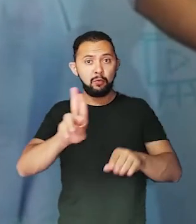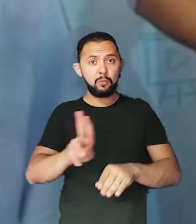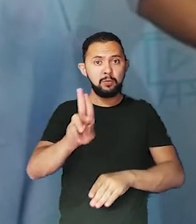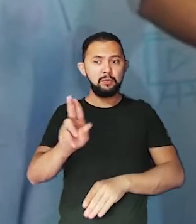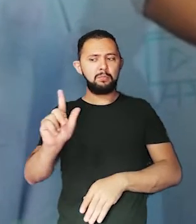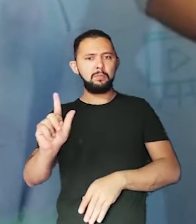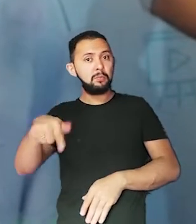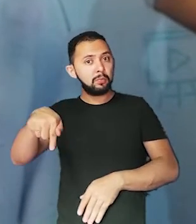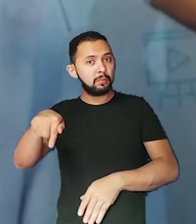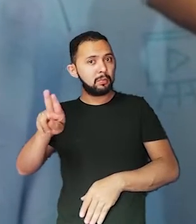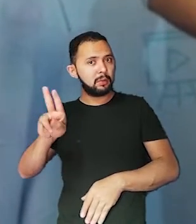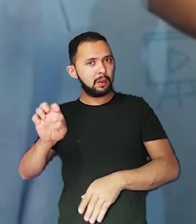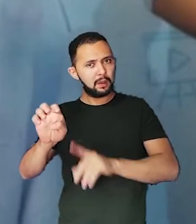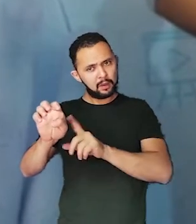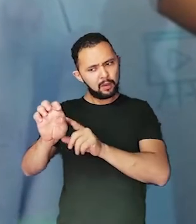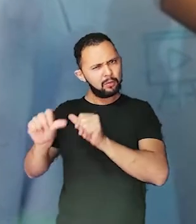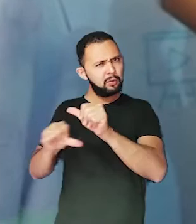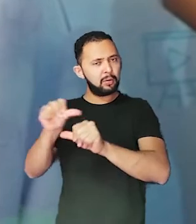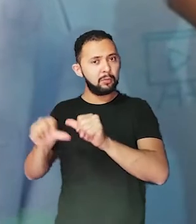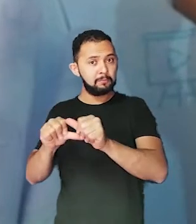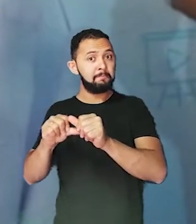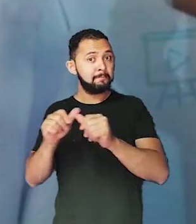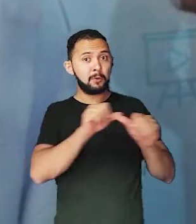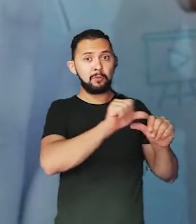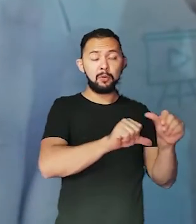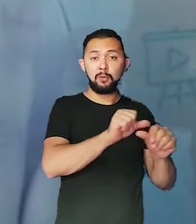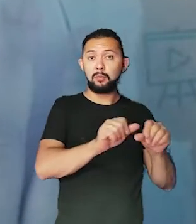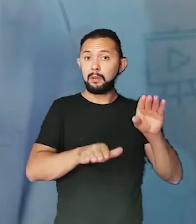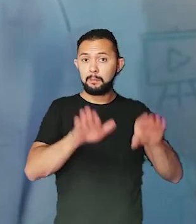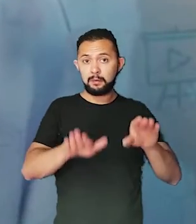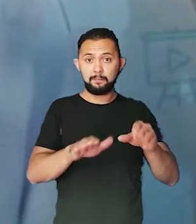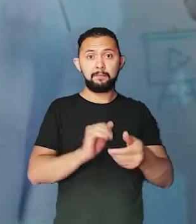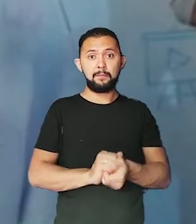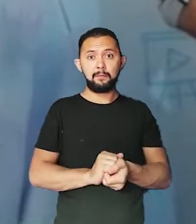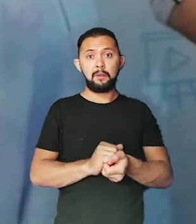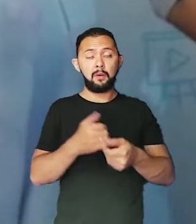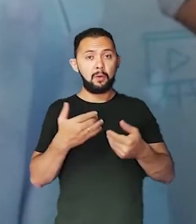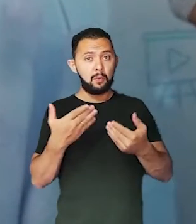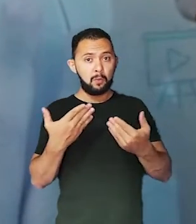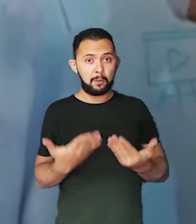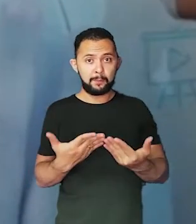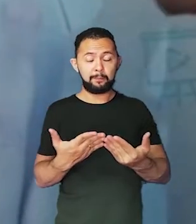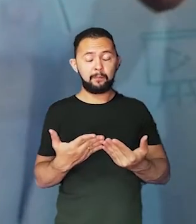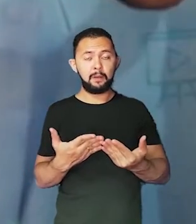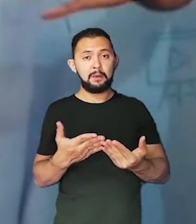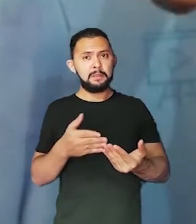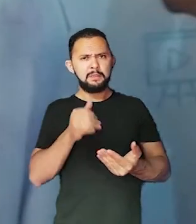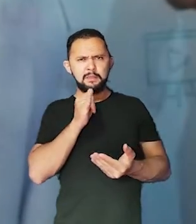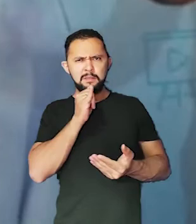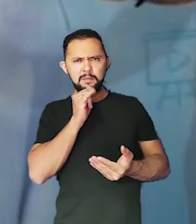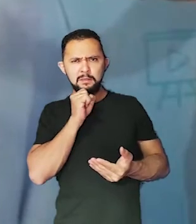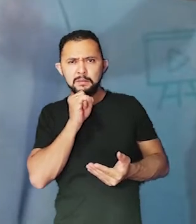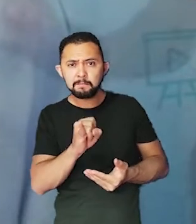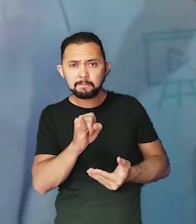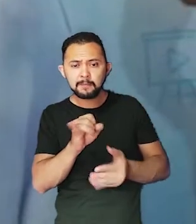adjetiva. Ok? Professor, se não aparecer o quê? Aparecer o qual. Já tiver o qual. Pronto. Já está feito